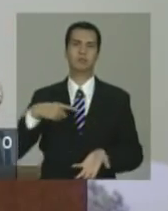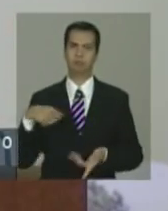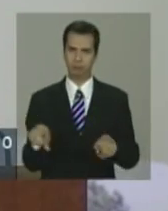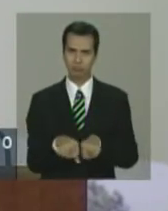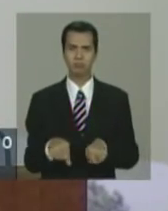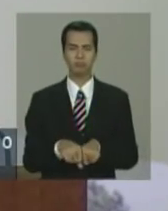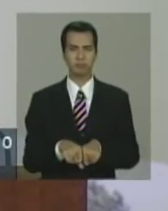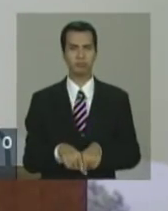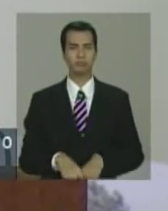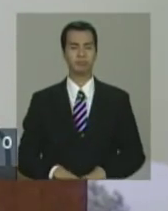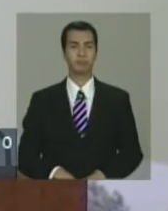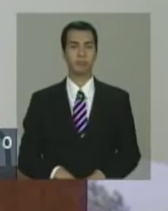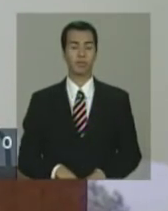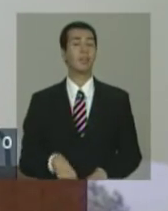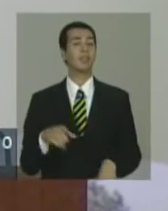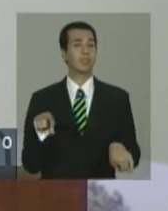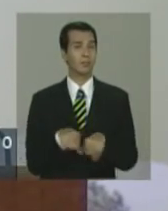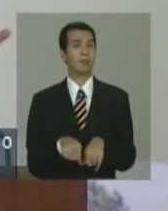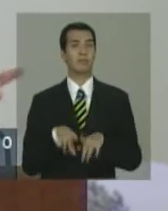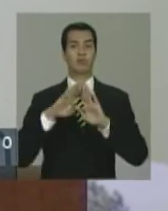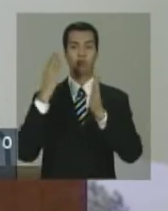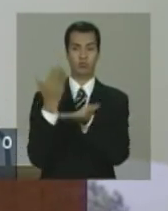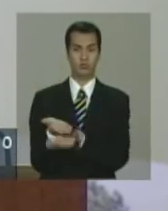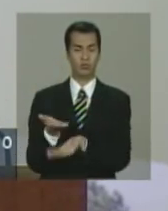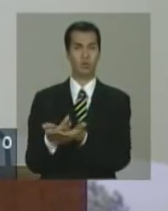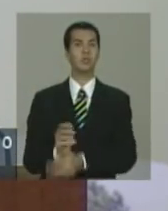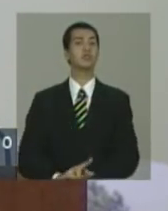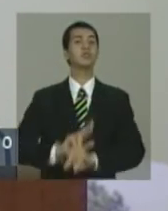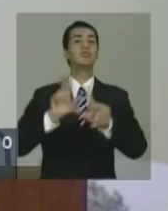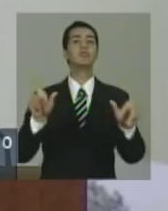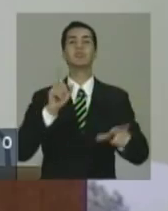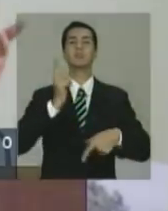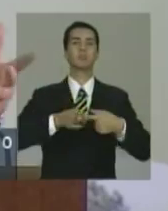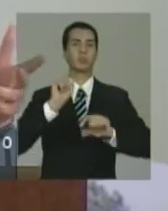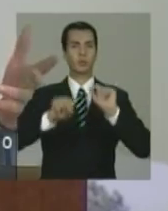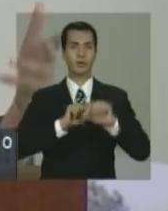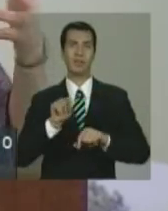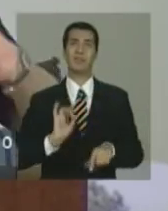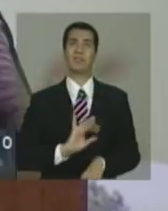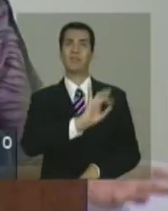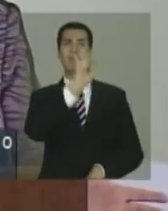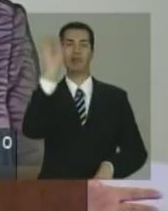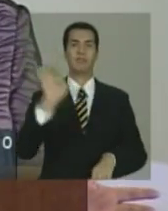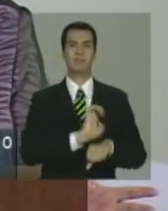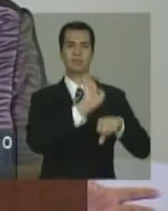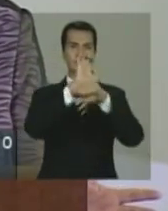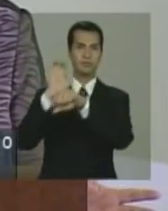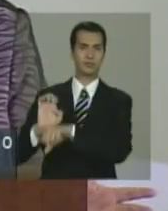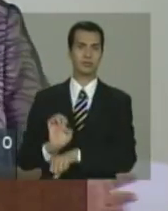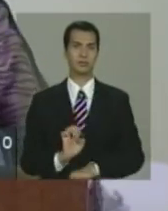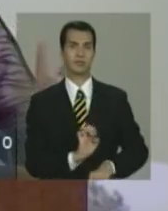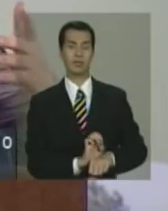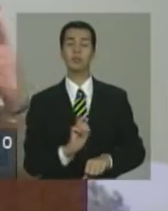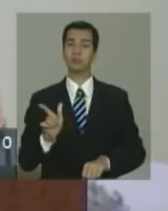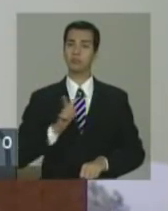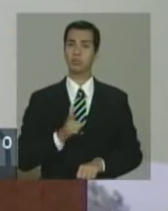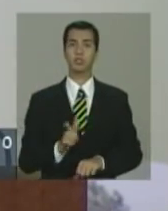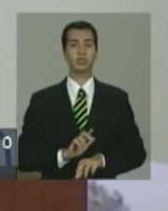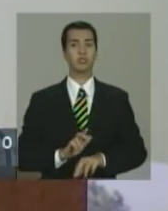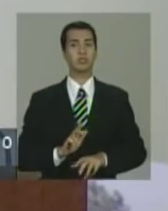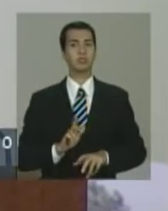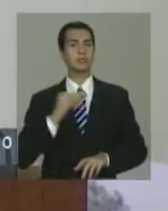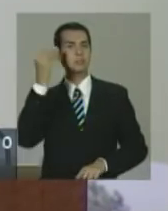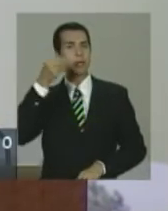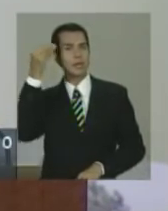É diferenciada também pelas oportunidades que em cada estado tem certos cultivares, tem